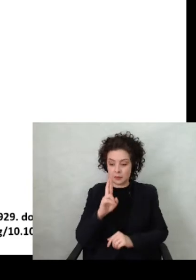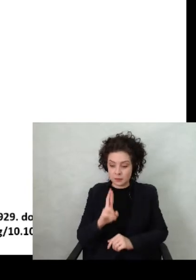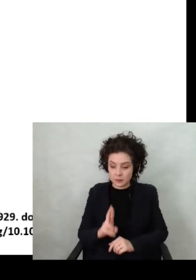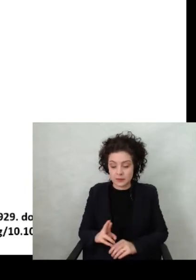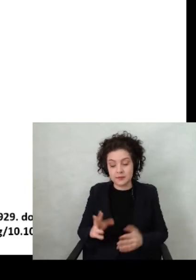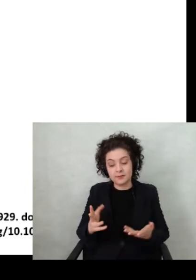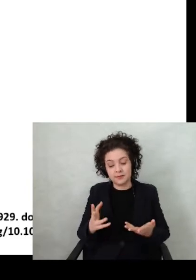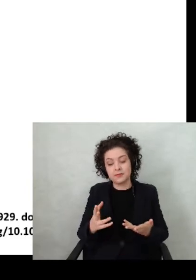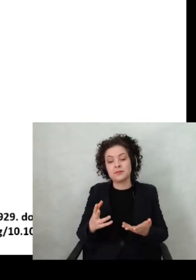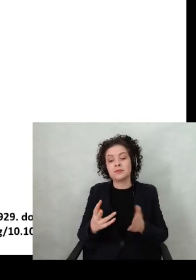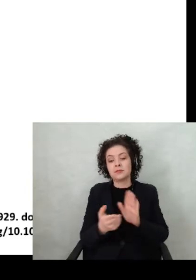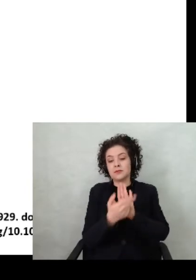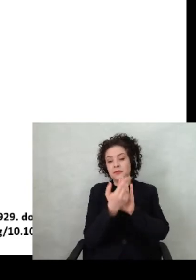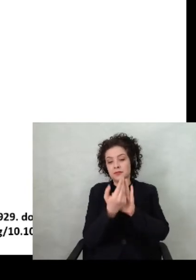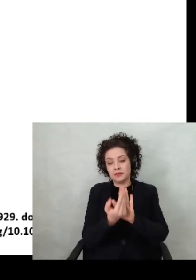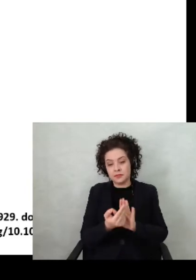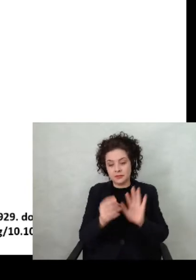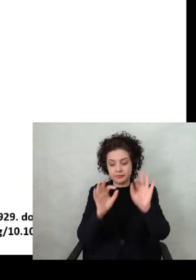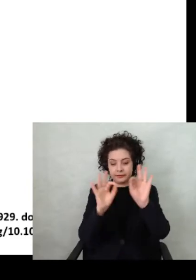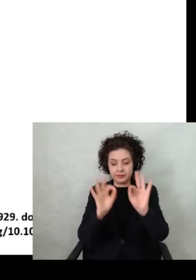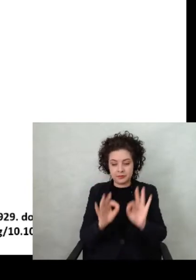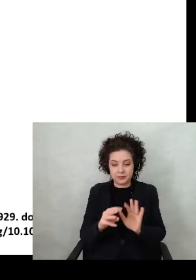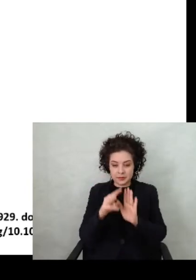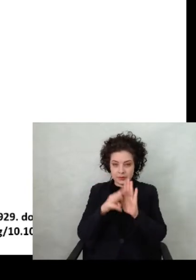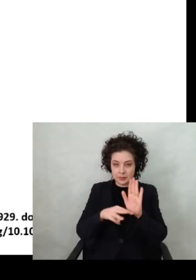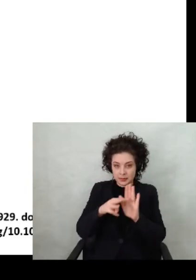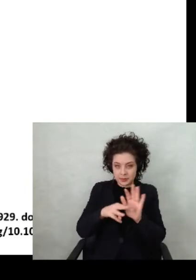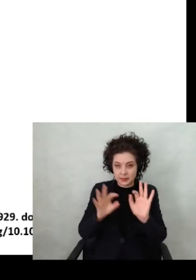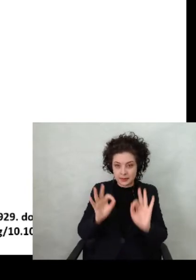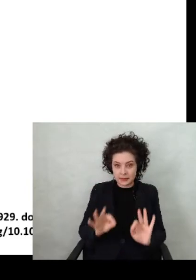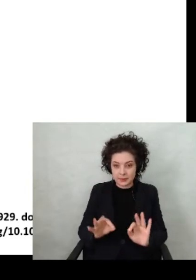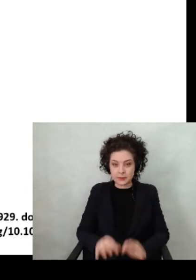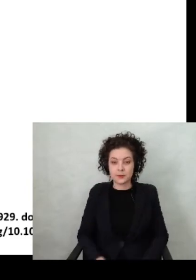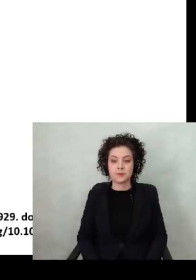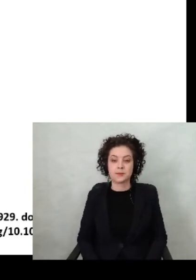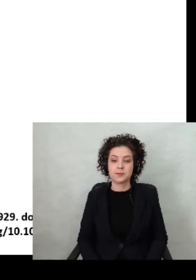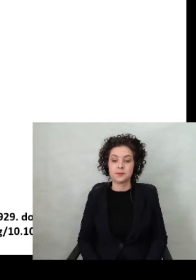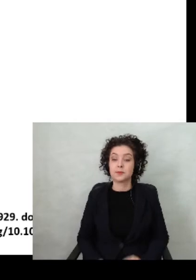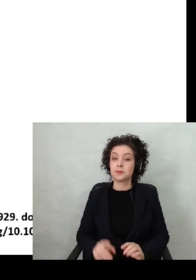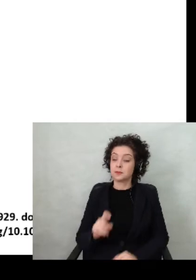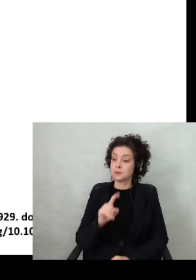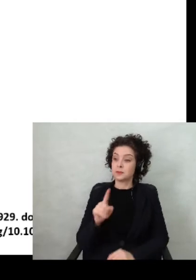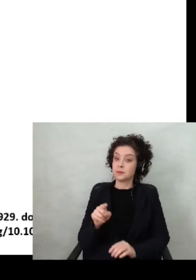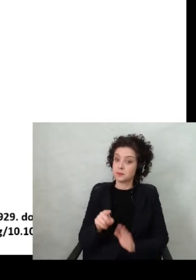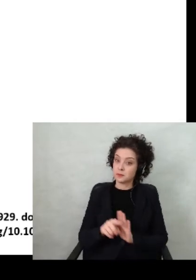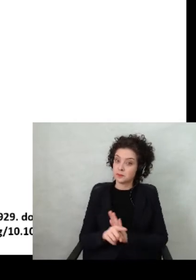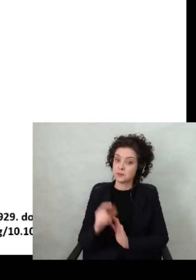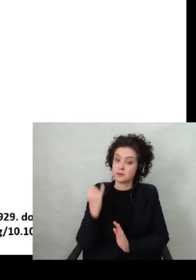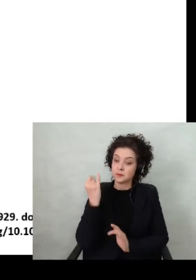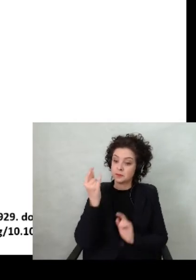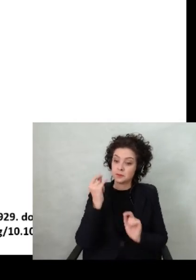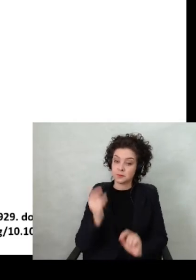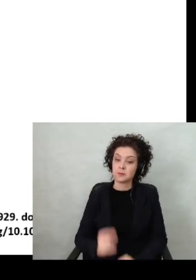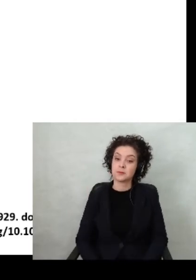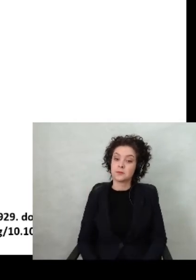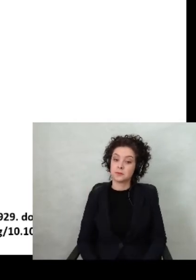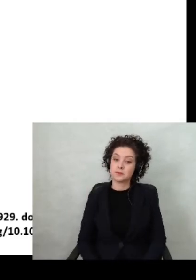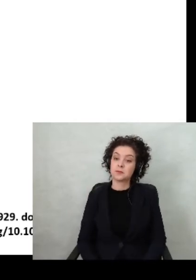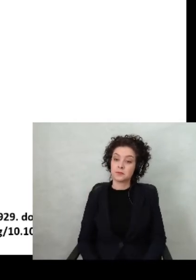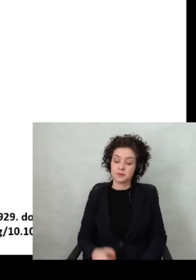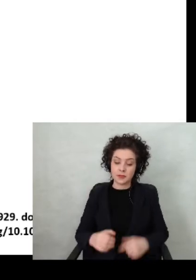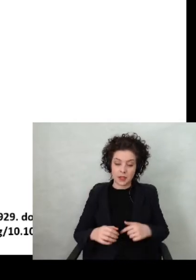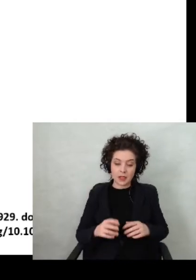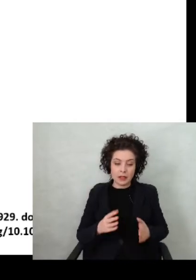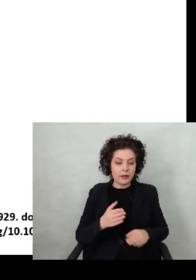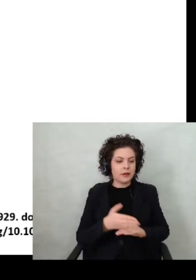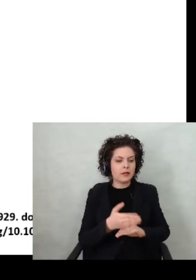desenhos metodológicos adequados. Mas, por exemplo, uma grande pergunta é, diante de fenômenos tromboembólicos tão frequentes, será